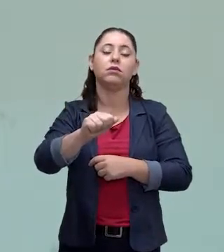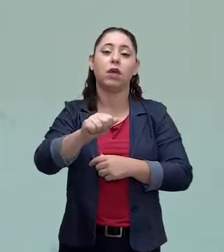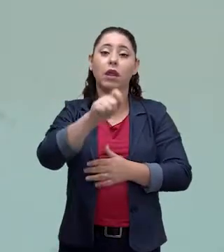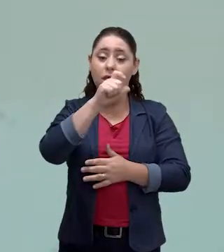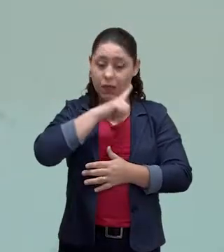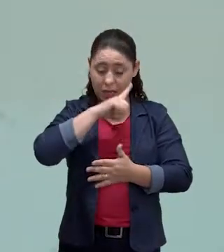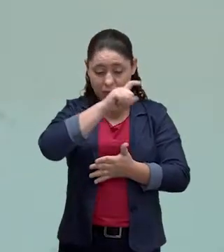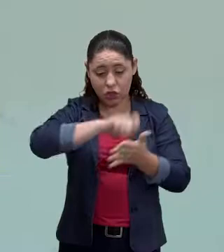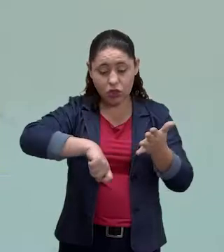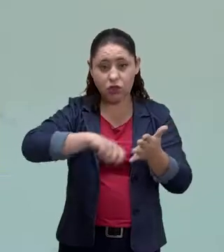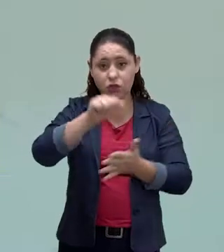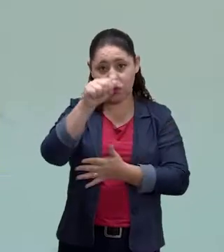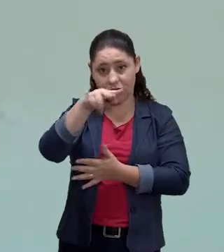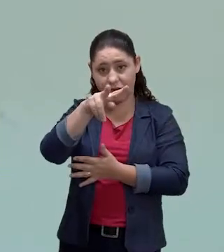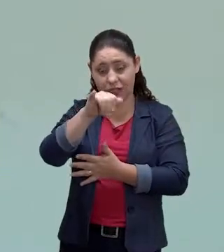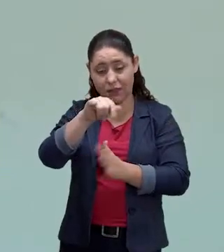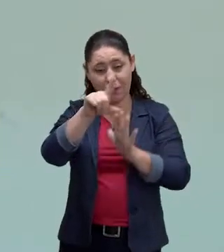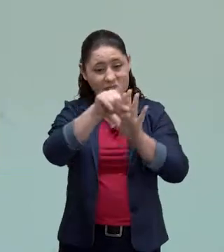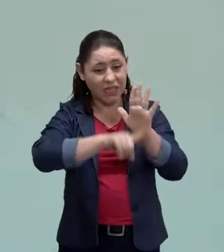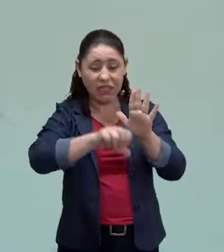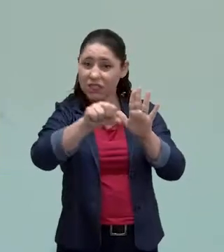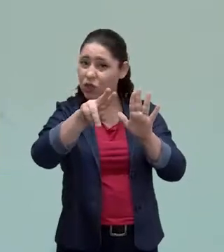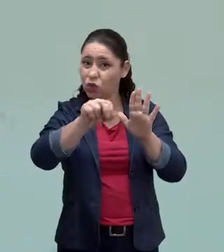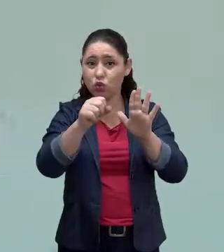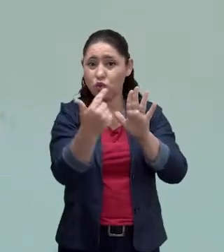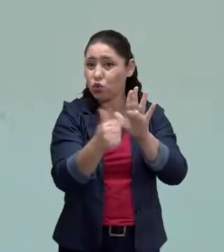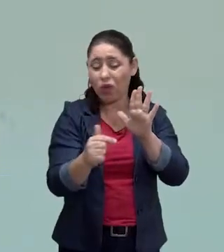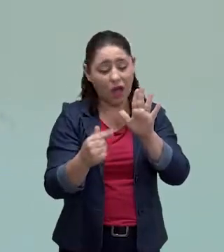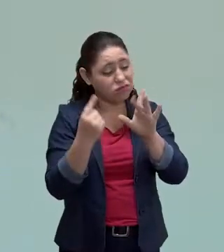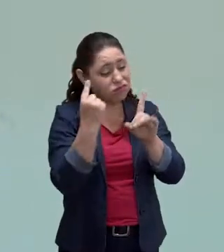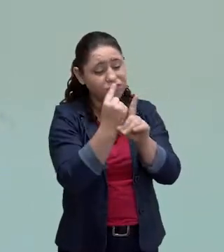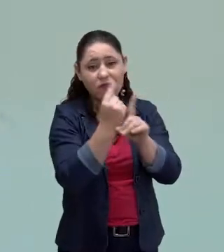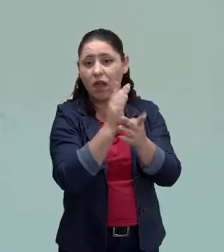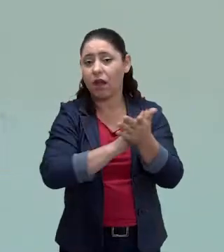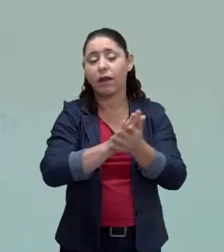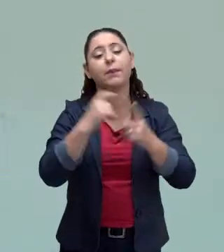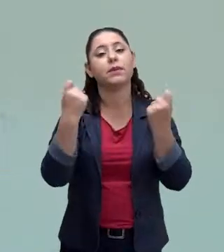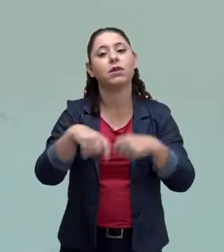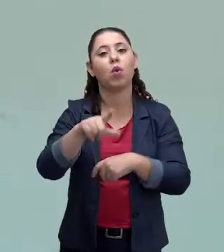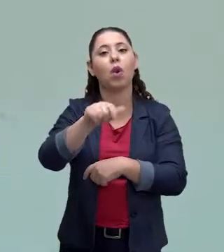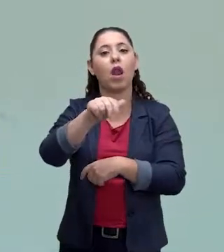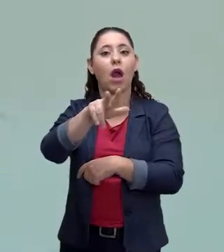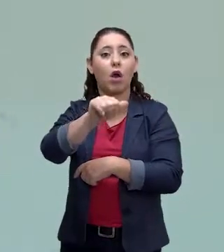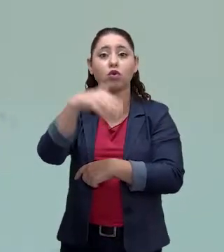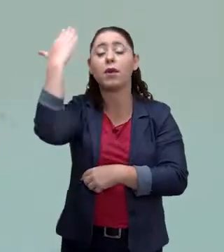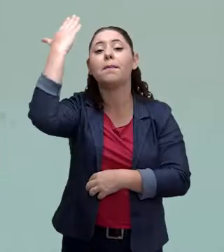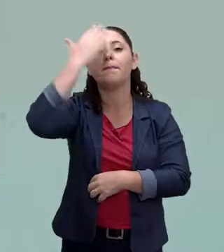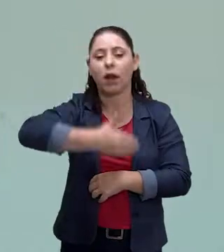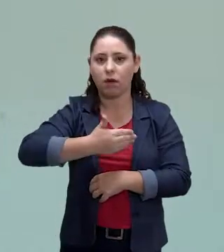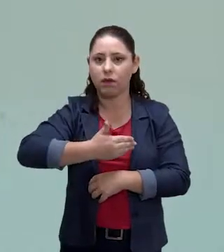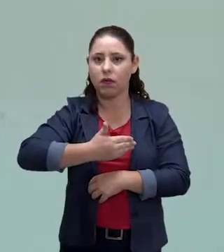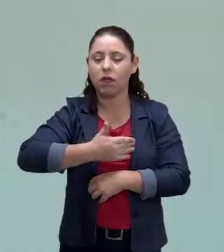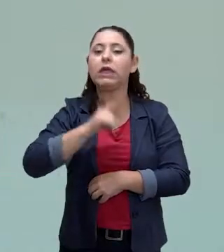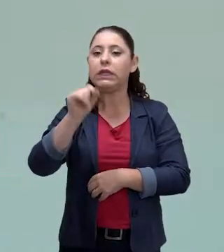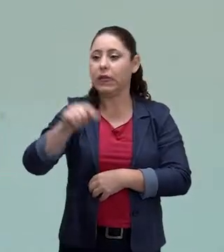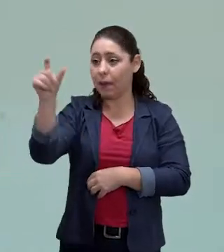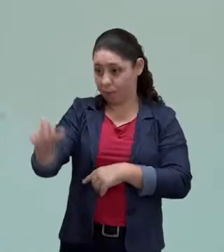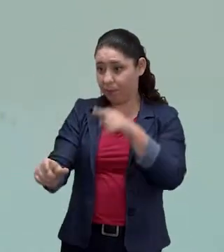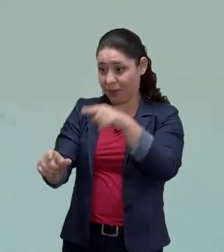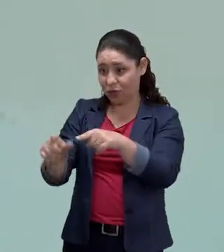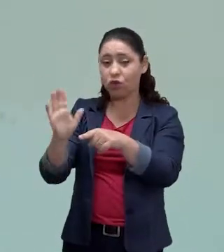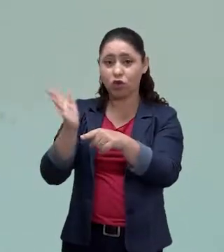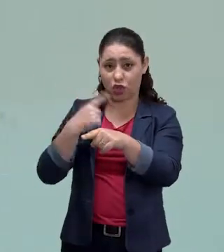Anvisa, mas que não estão nas listas de dispensação, é preciso um laudo médico que comprove ou que indique que